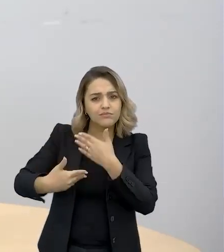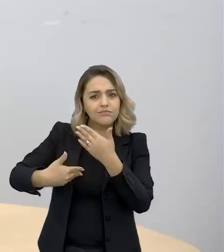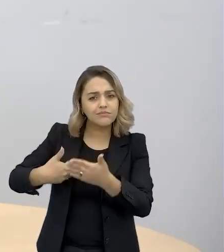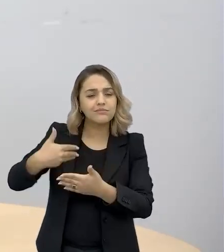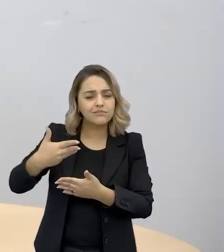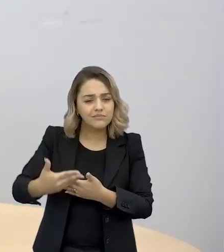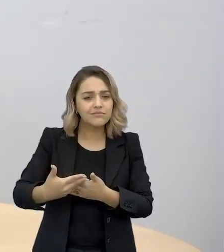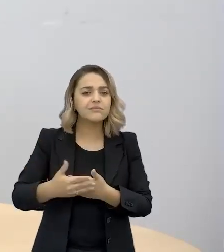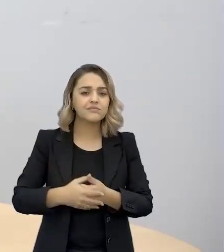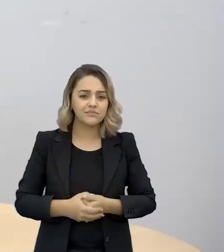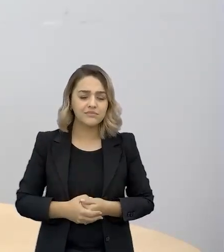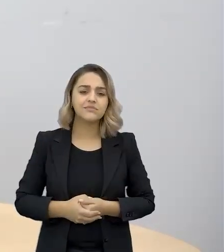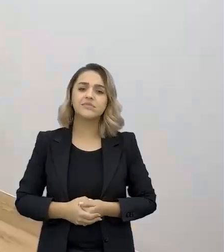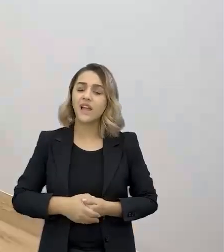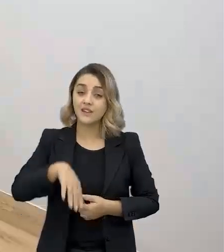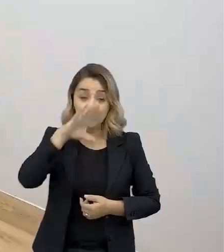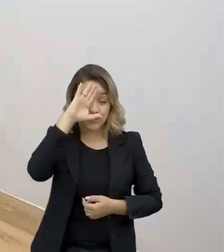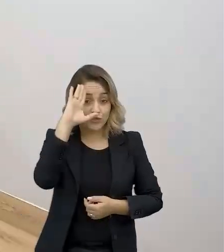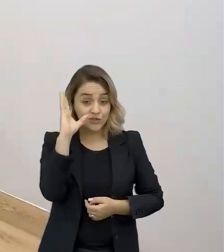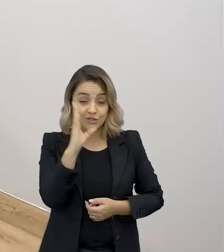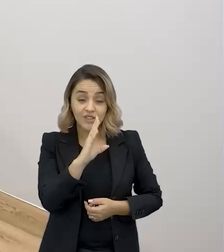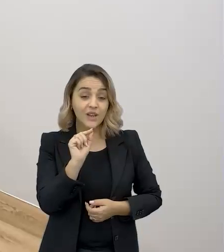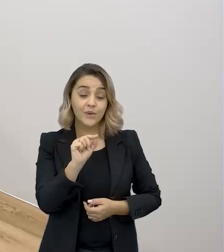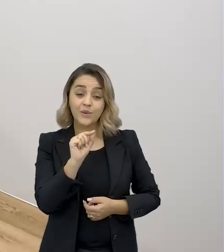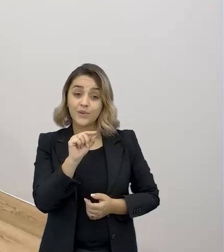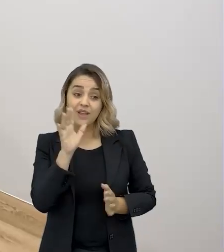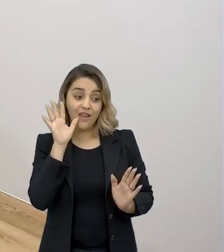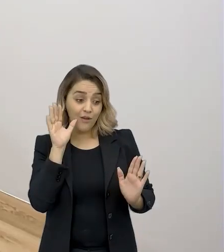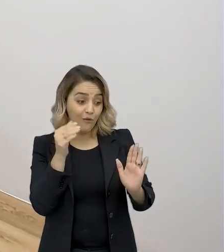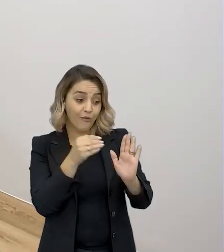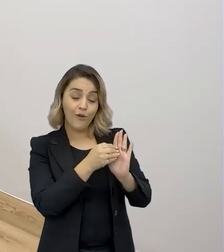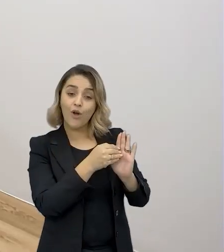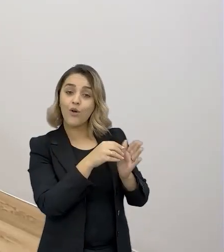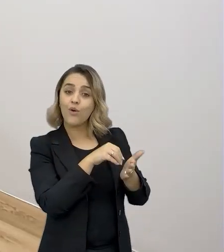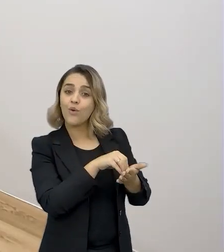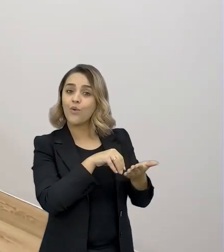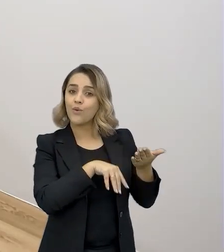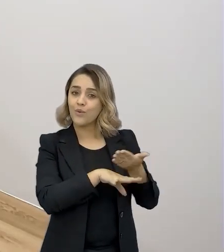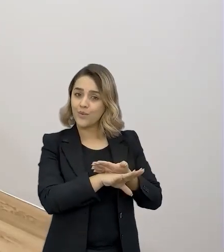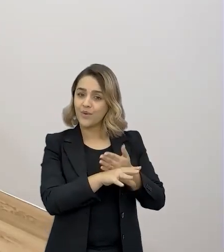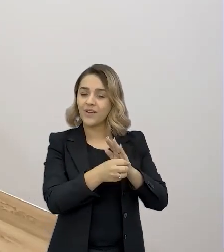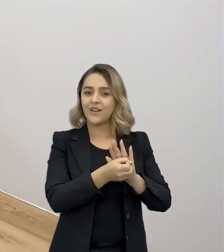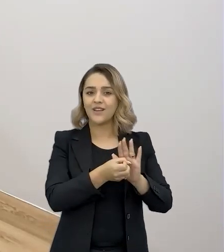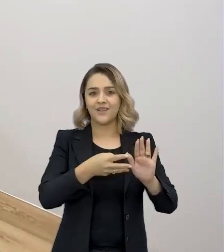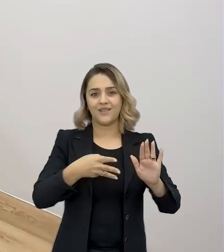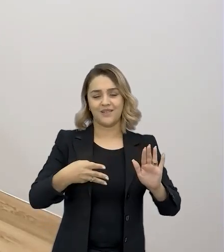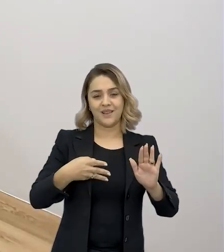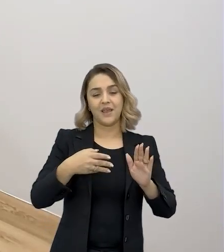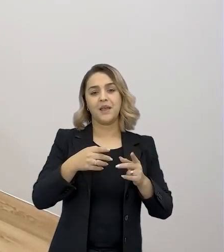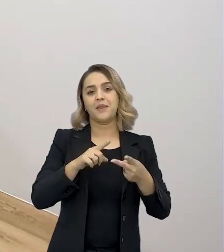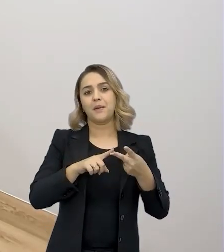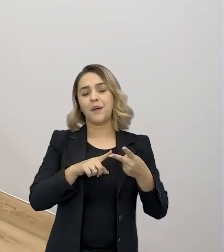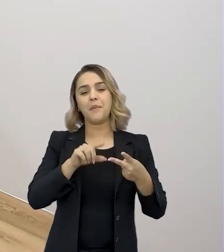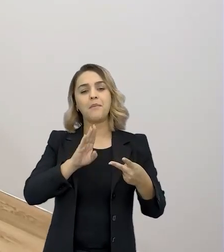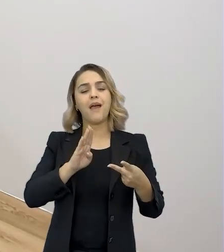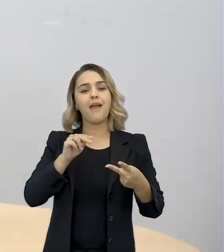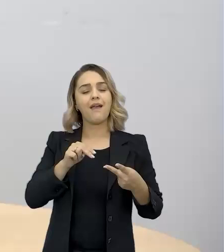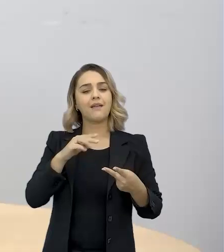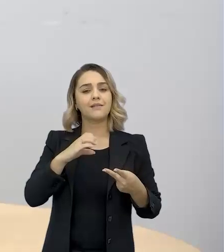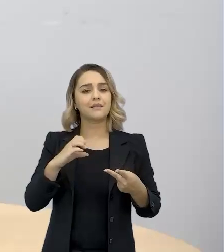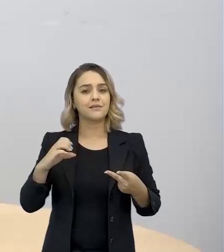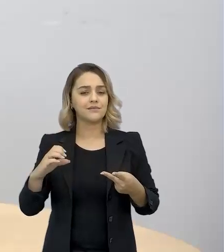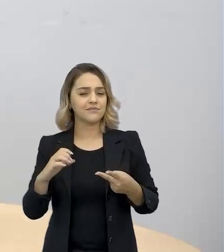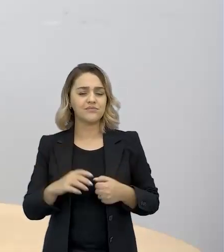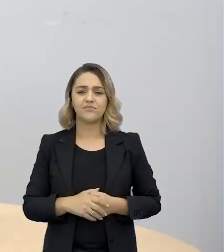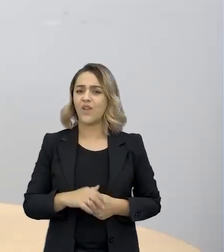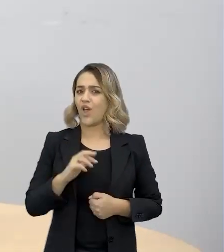em consonância direta com o nosso currículo paulista e a nossa BNCC, Sim. certo? Então, a gente não está